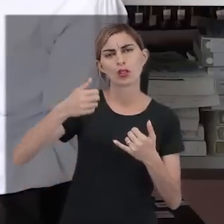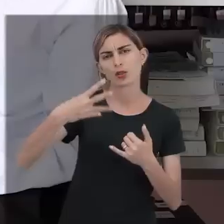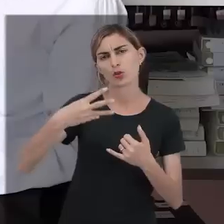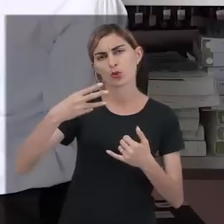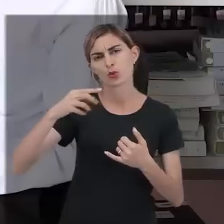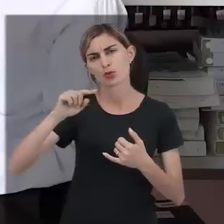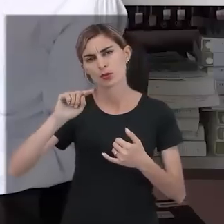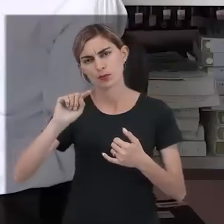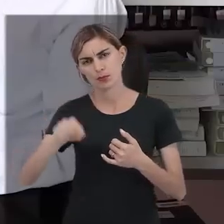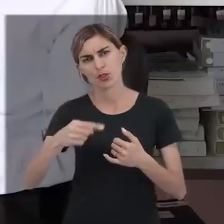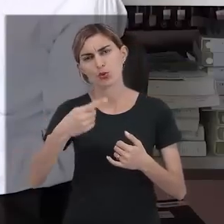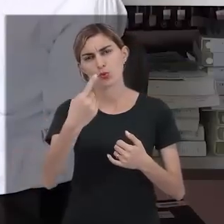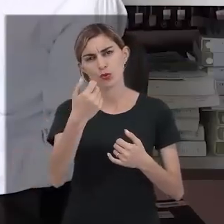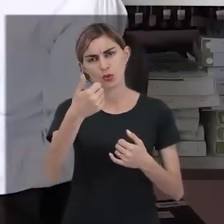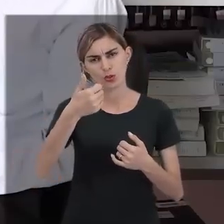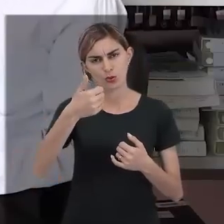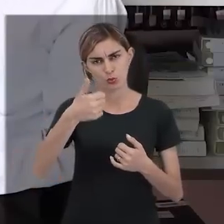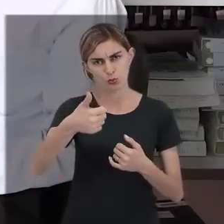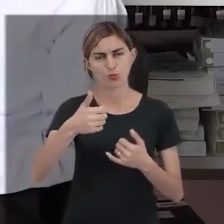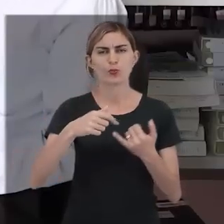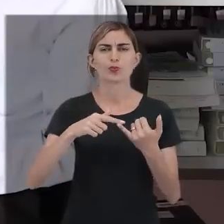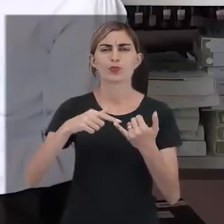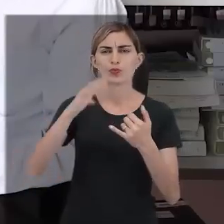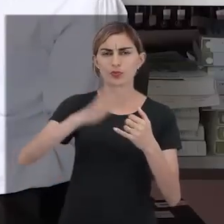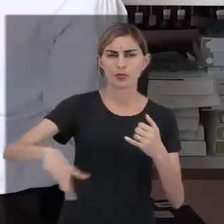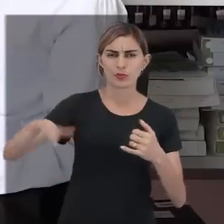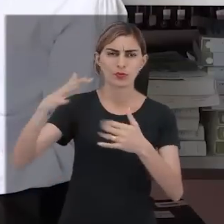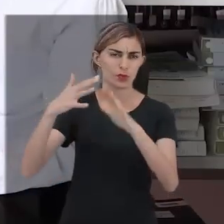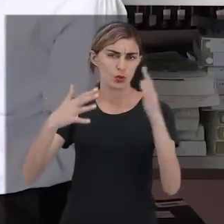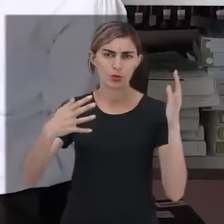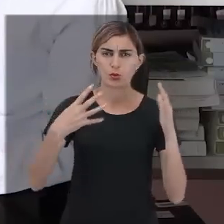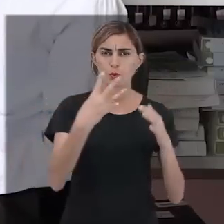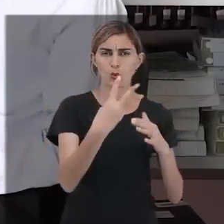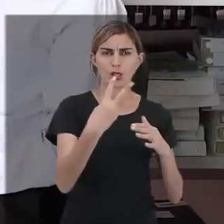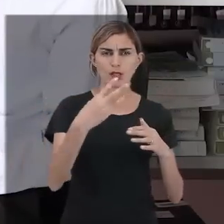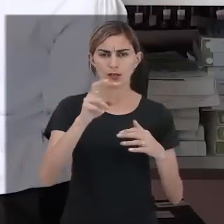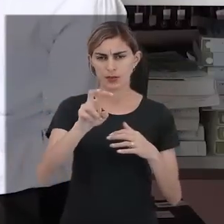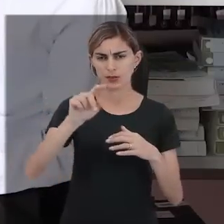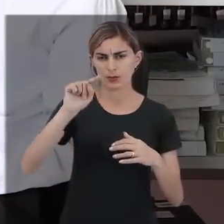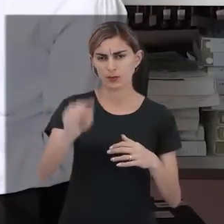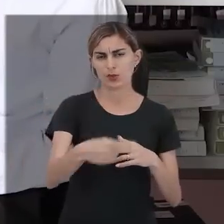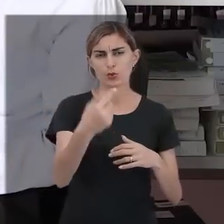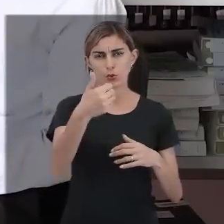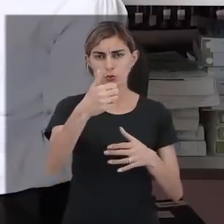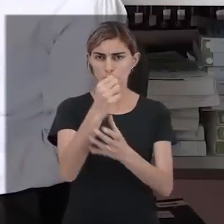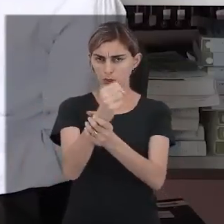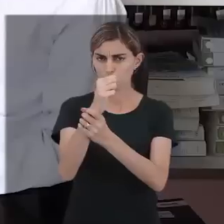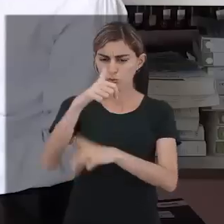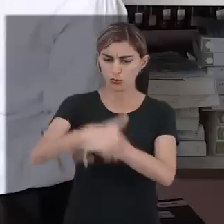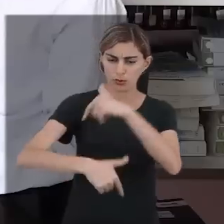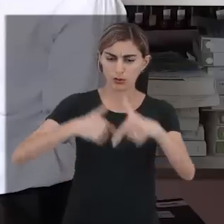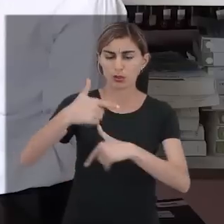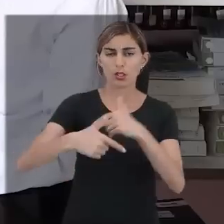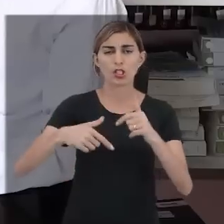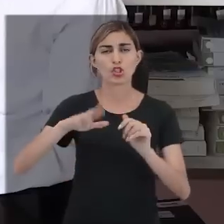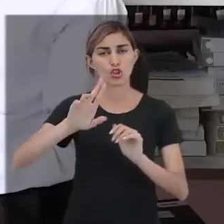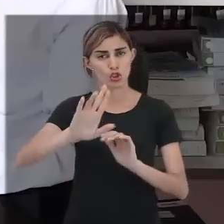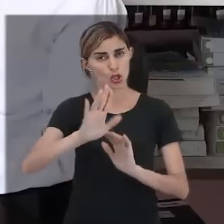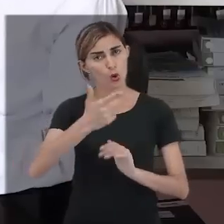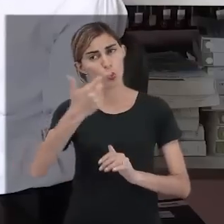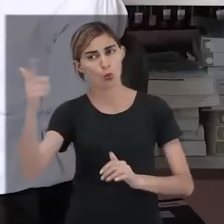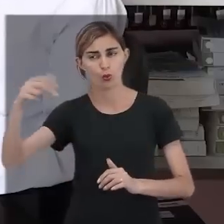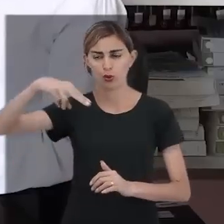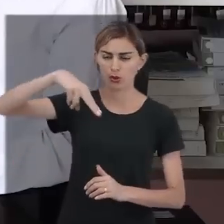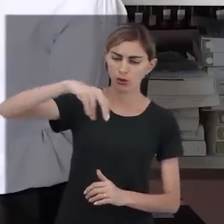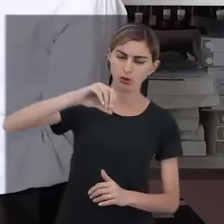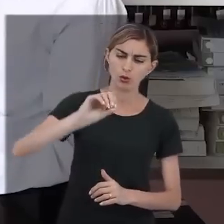14001, que é de meio ambiente, se certificando pela ISO 45001, que é de segurança do trabalho. Já a normatização